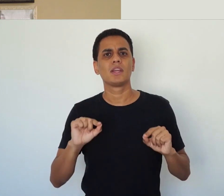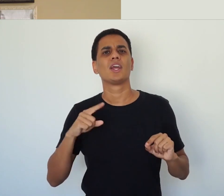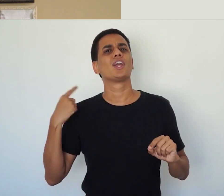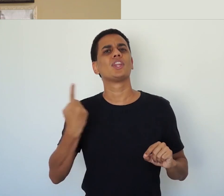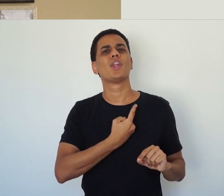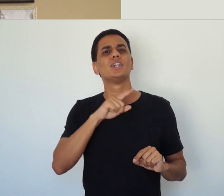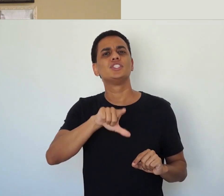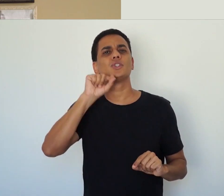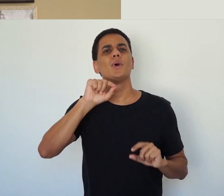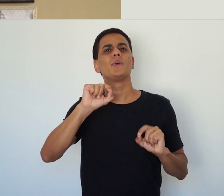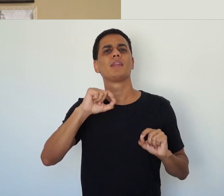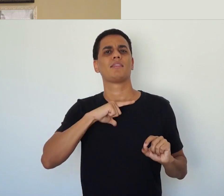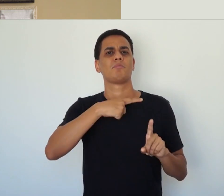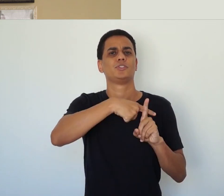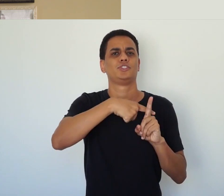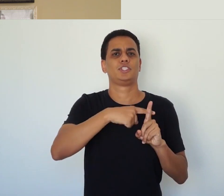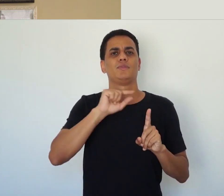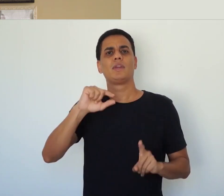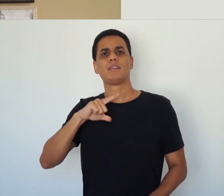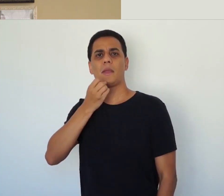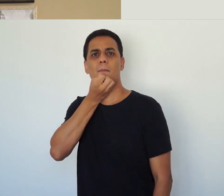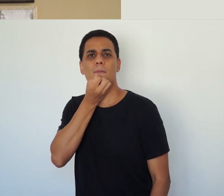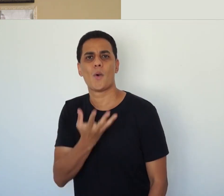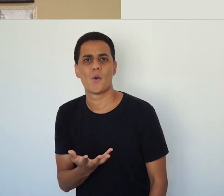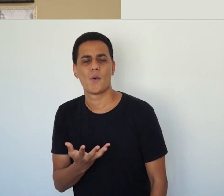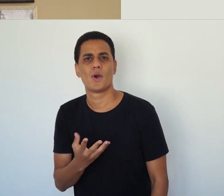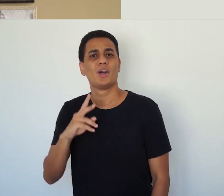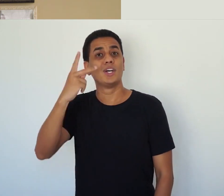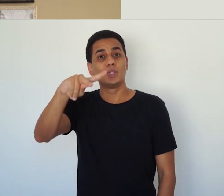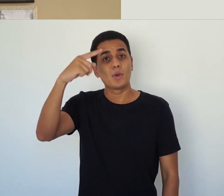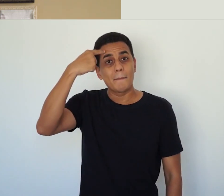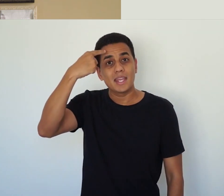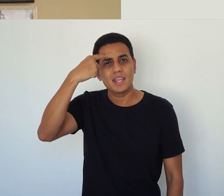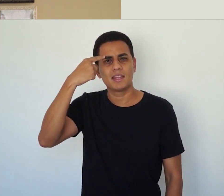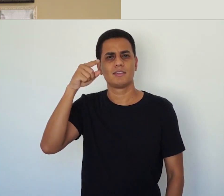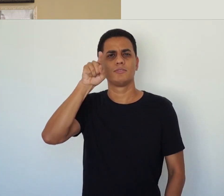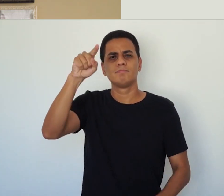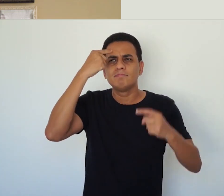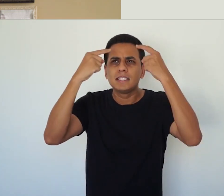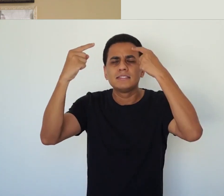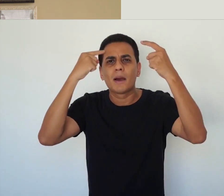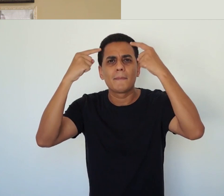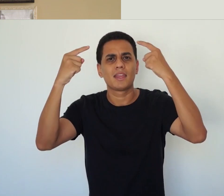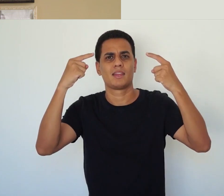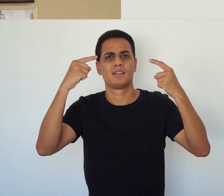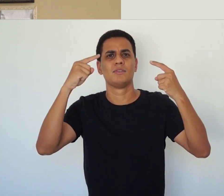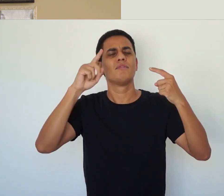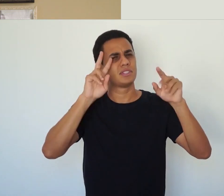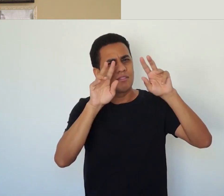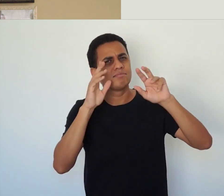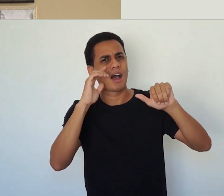devemos escolher apenas aquilo que é nobre, bom, agradável e digno de ser aplaudido. Sonda a tua mente hoje, os